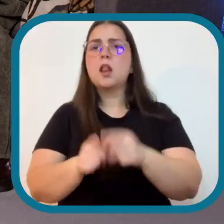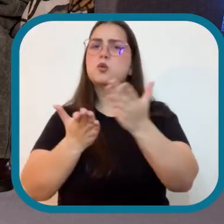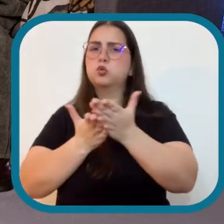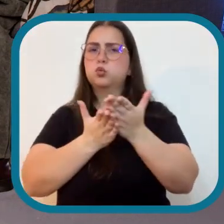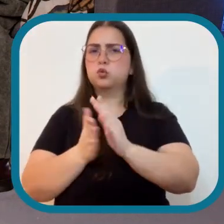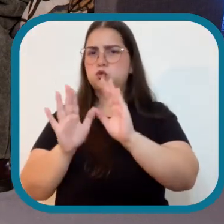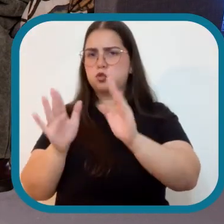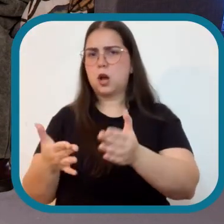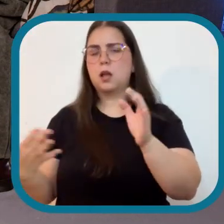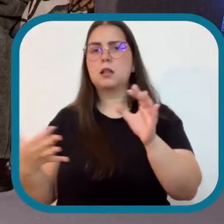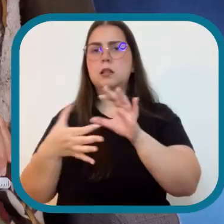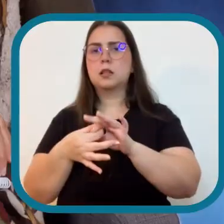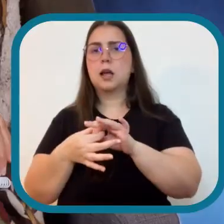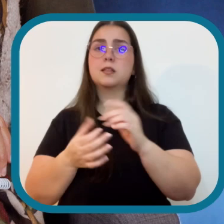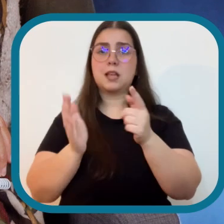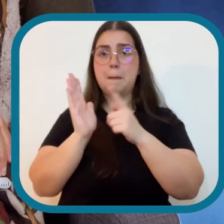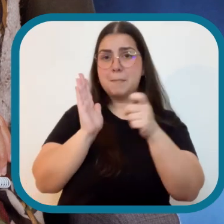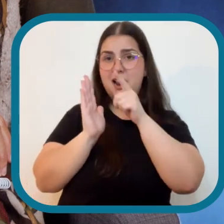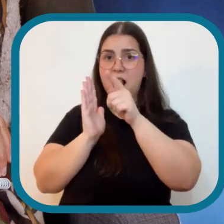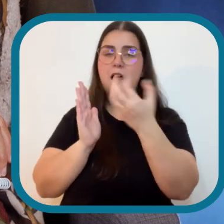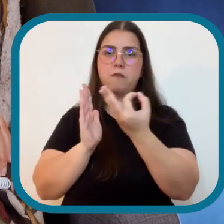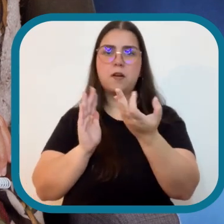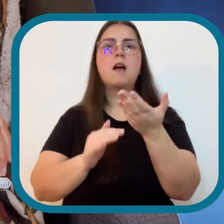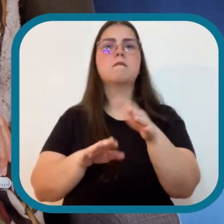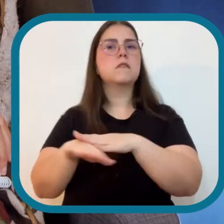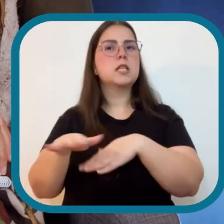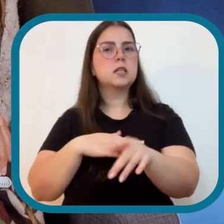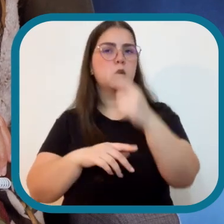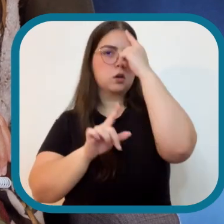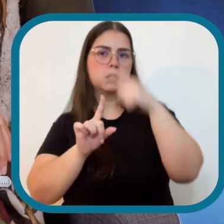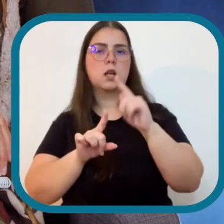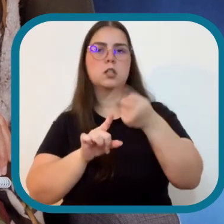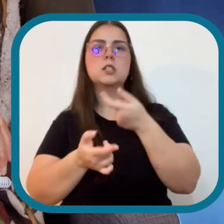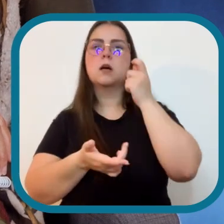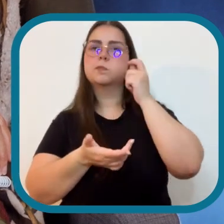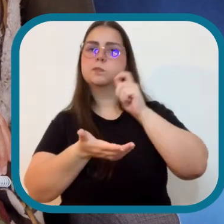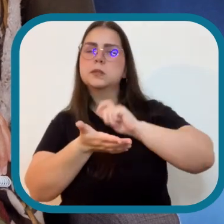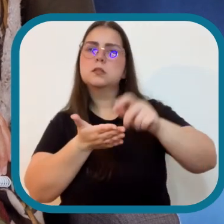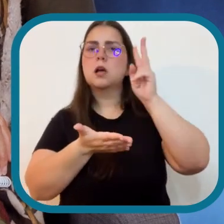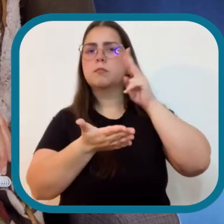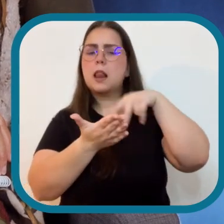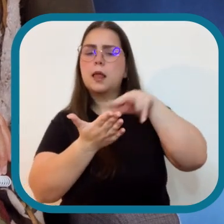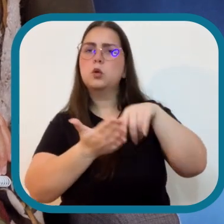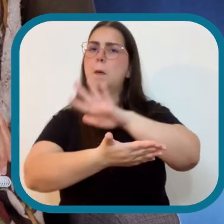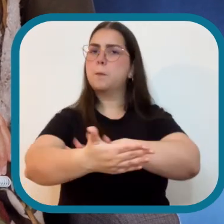feito nos Estados Unidos sobre a leitura de poemas, em que davam às pessoas